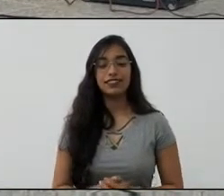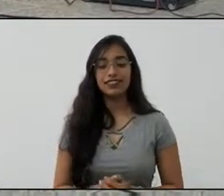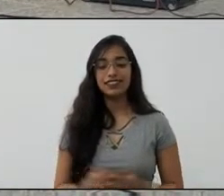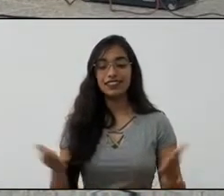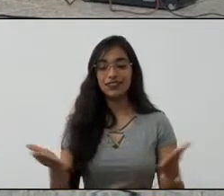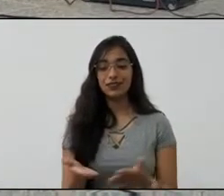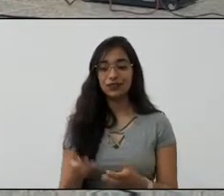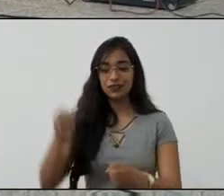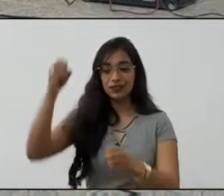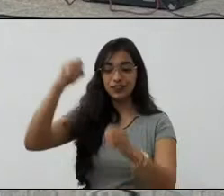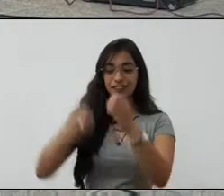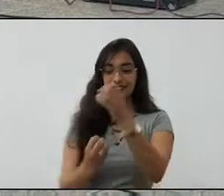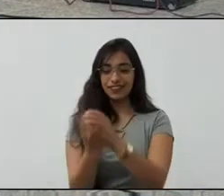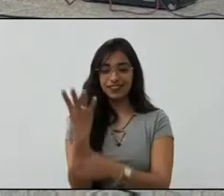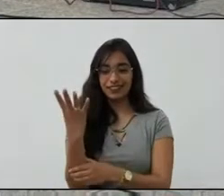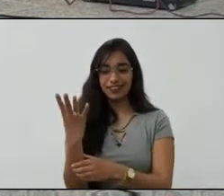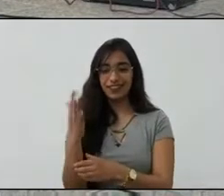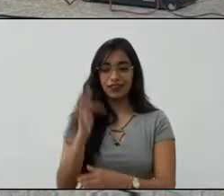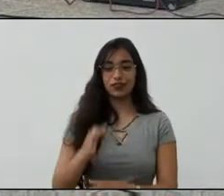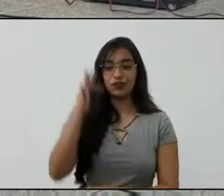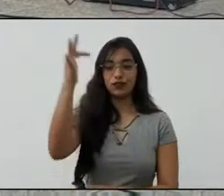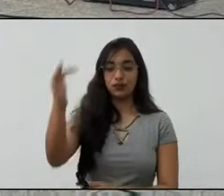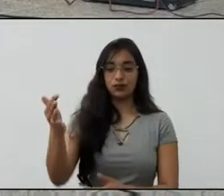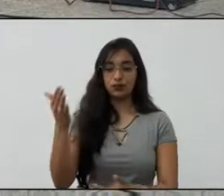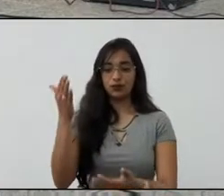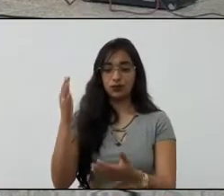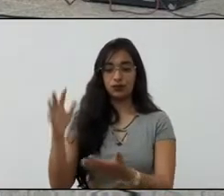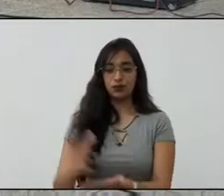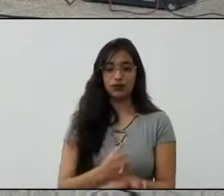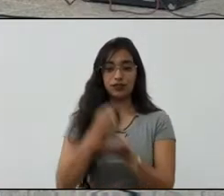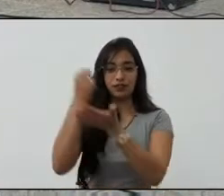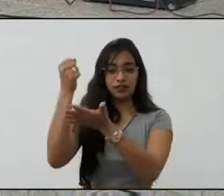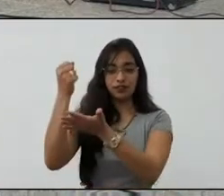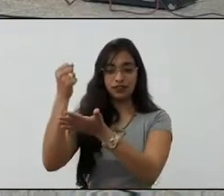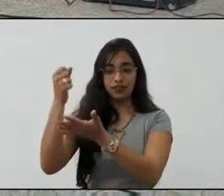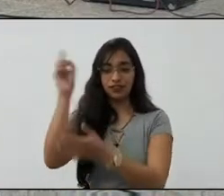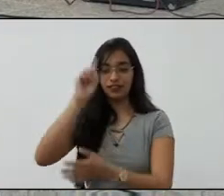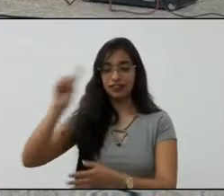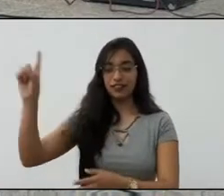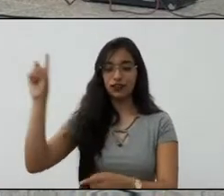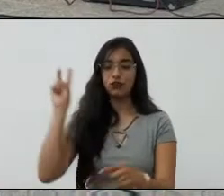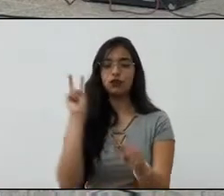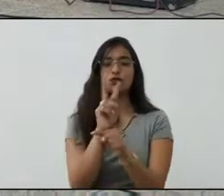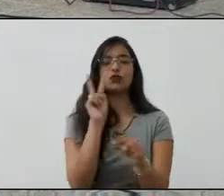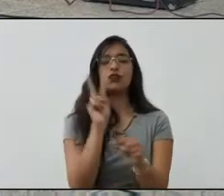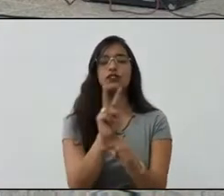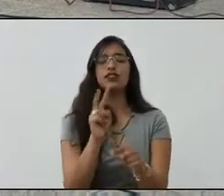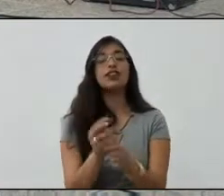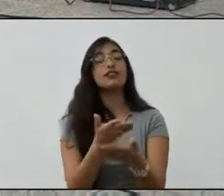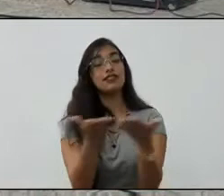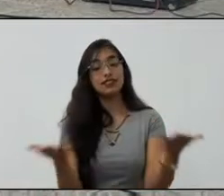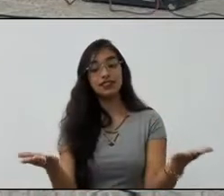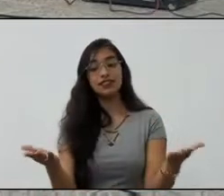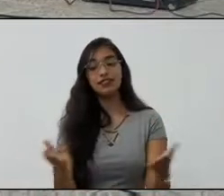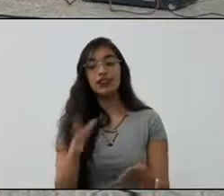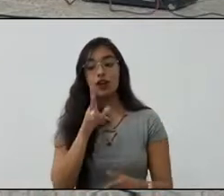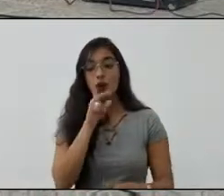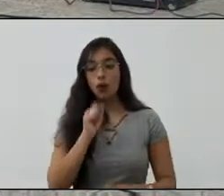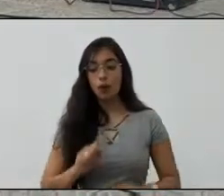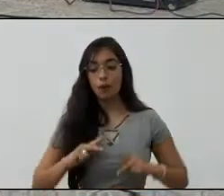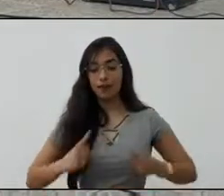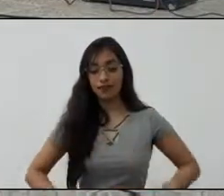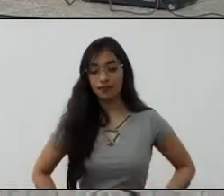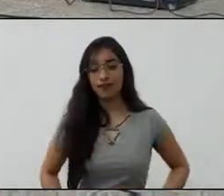forno, não vos vestirá muito mais a vós, homens de pouca fé. E agora eu quero